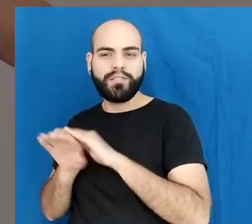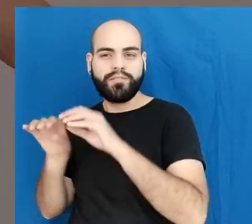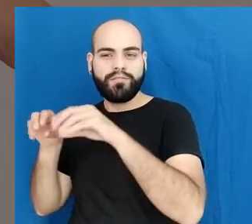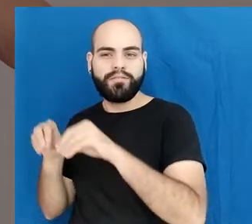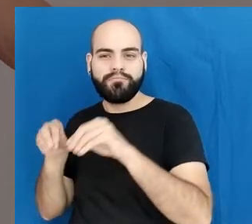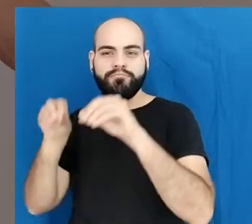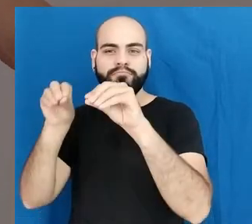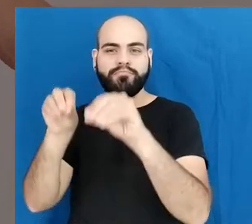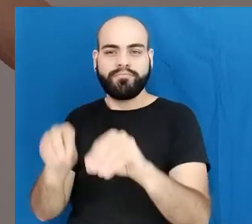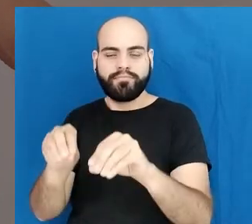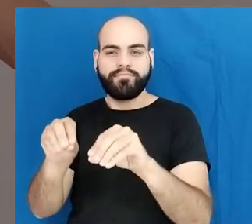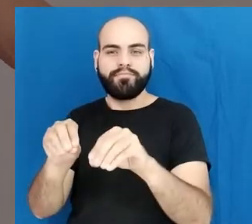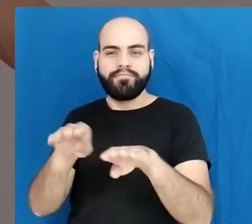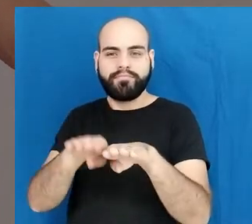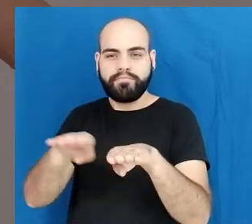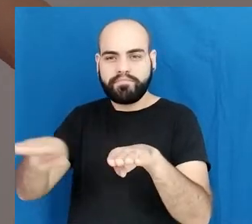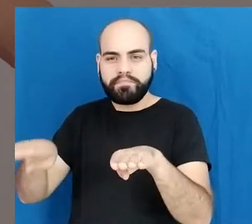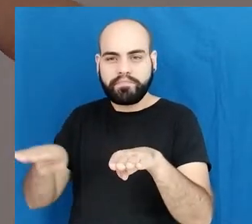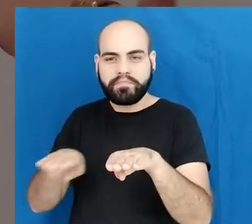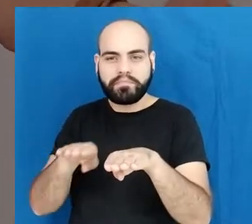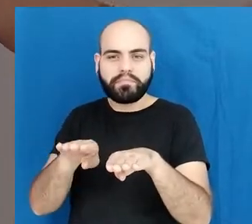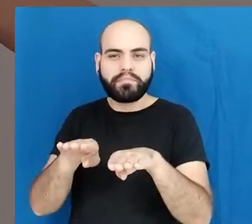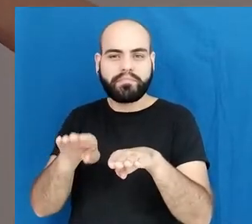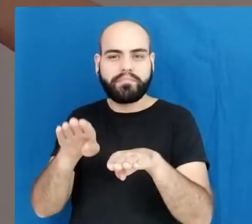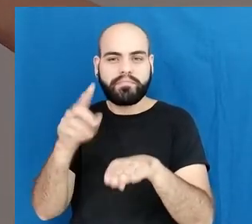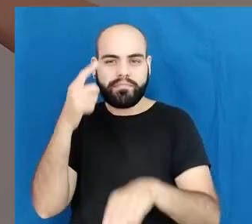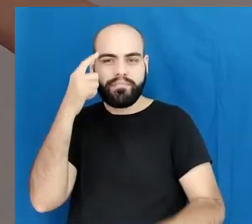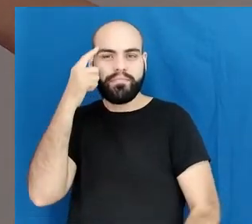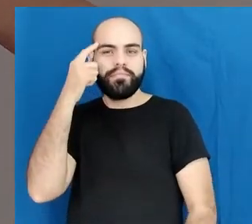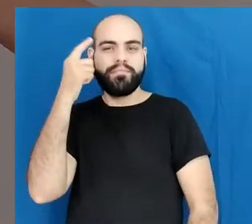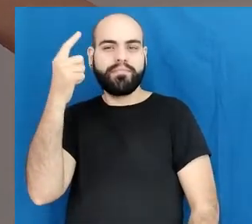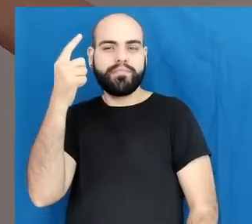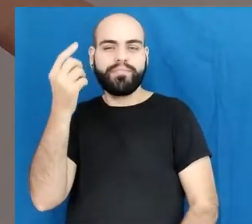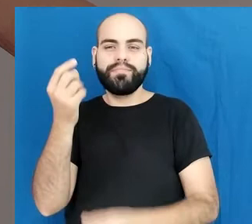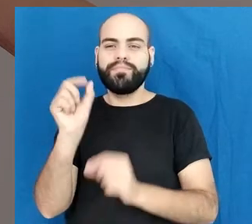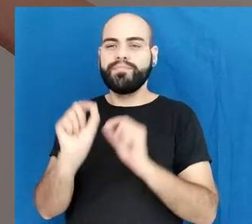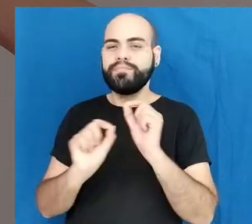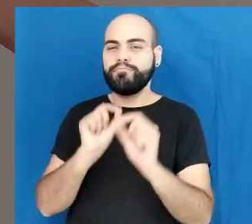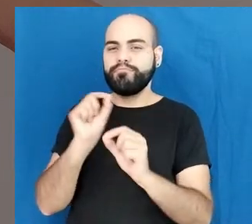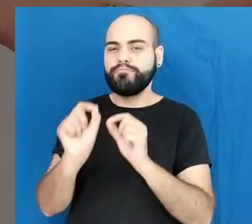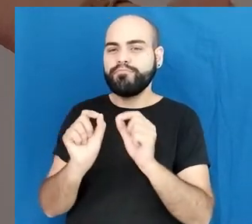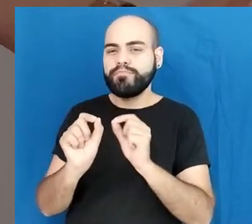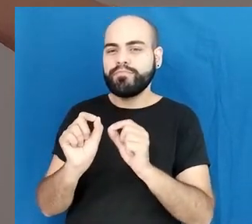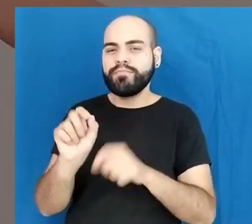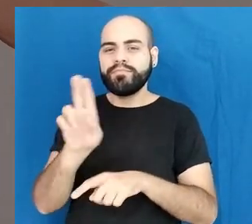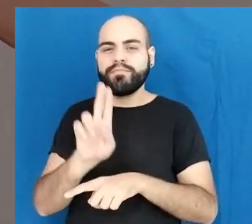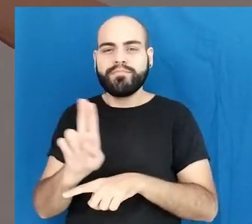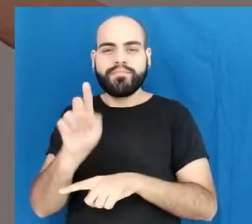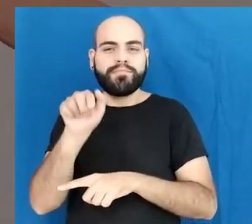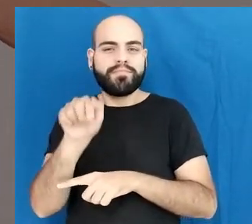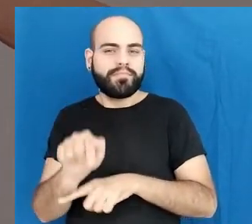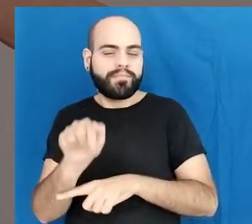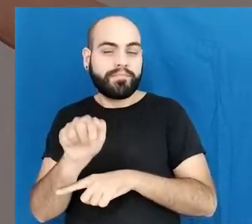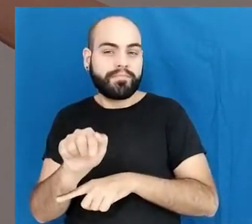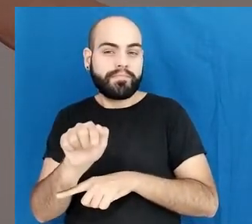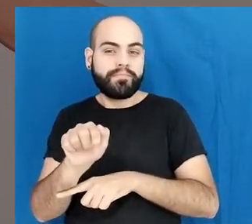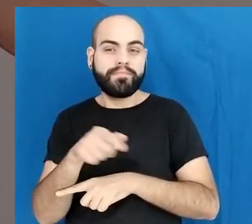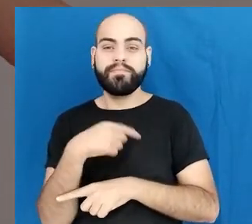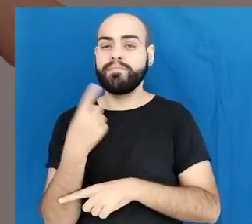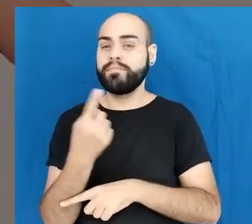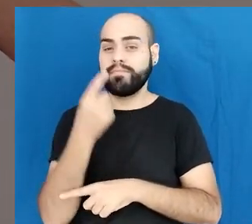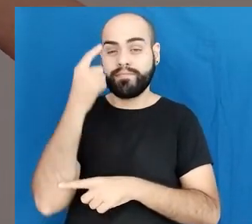colocado aqui. E nós pensamos num destino também para cá, né? O que poderia ser esse